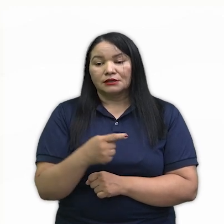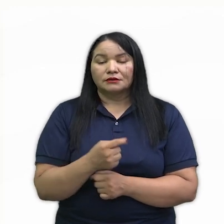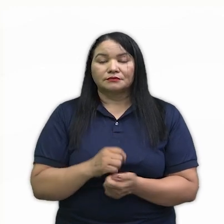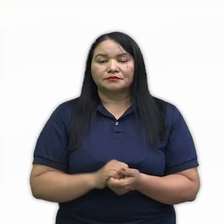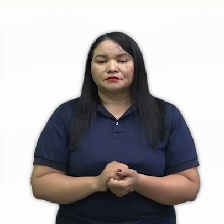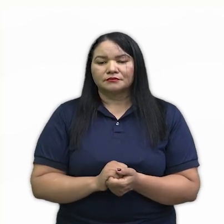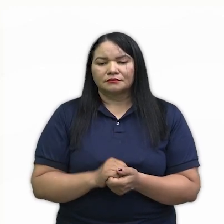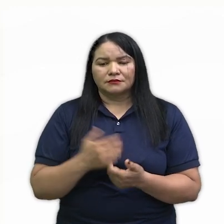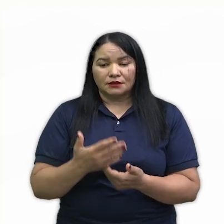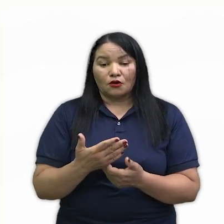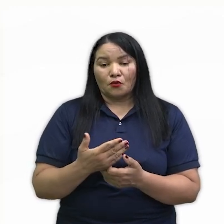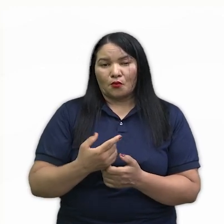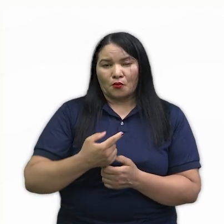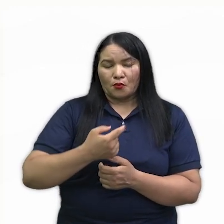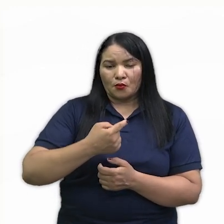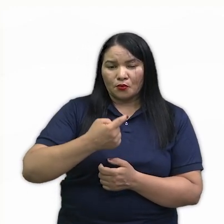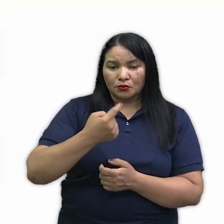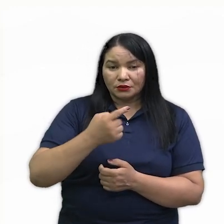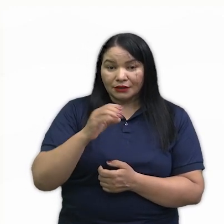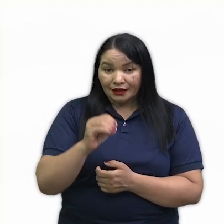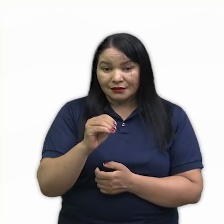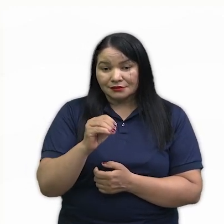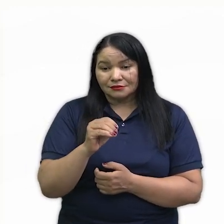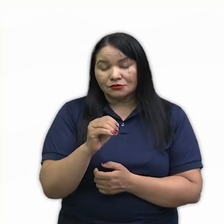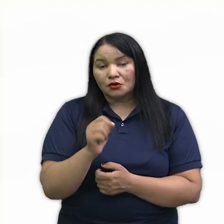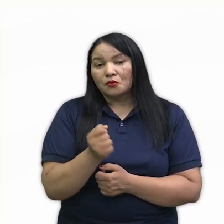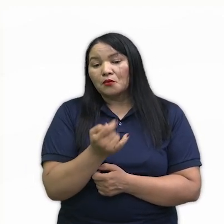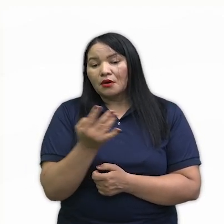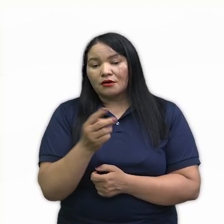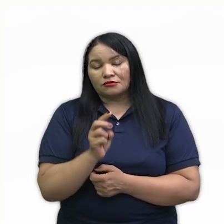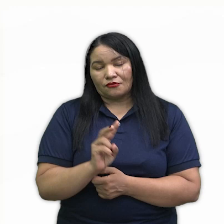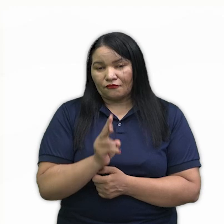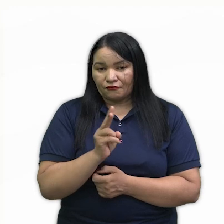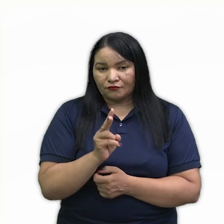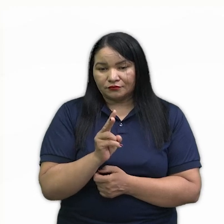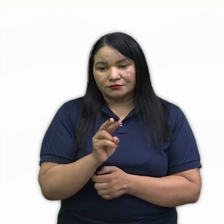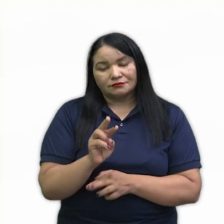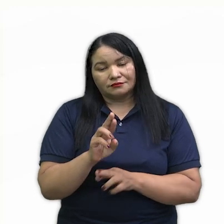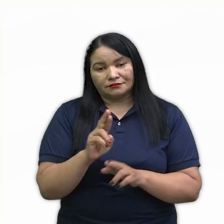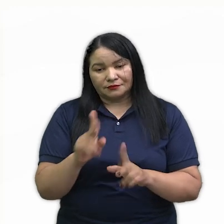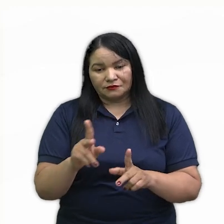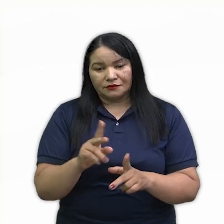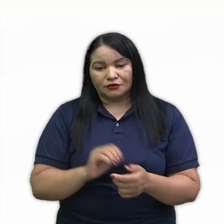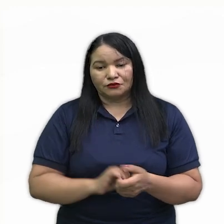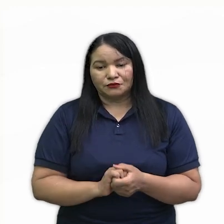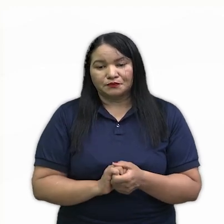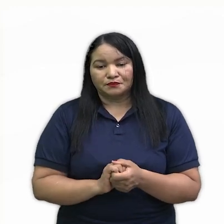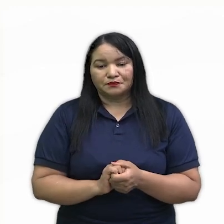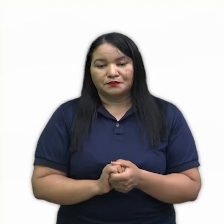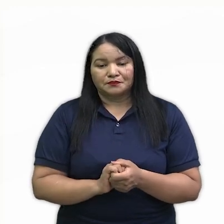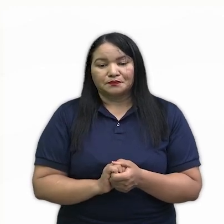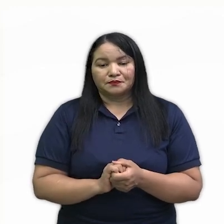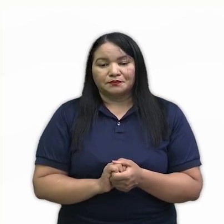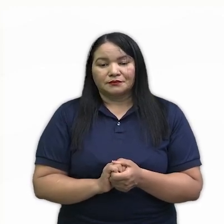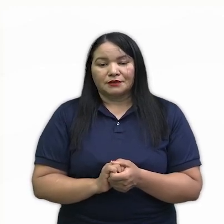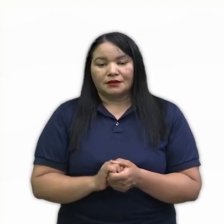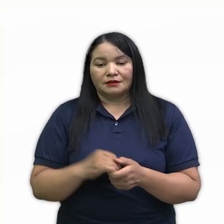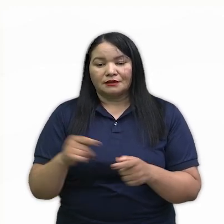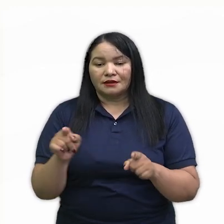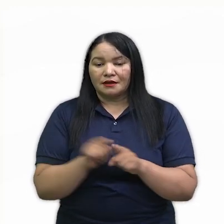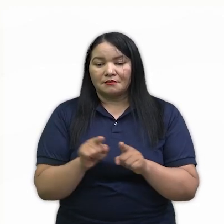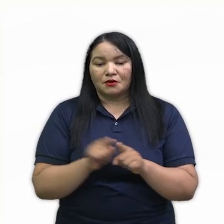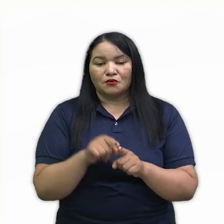é verdade, porque o 10º termo ali não é o valor que está sendo dito, ok? Olha a proposição de número